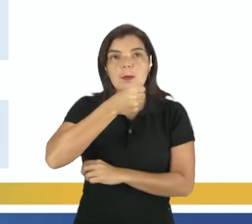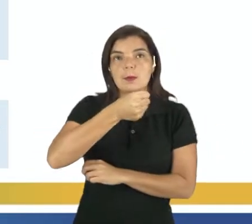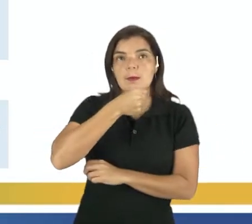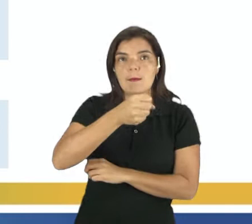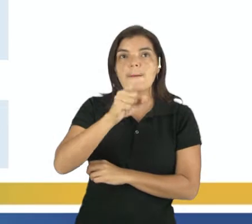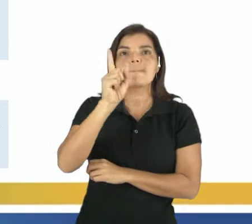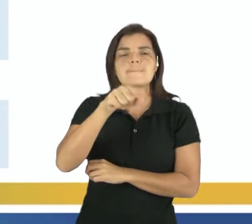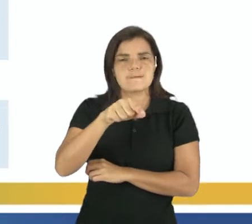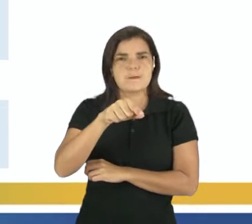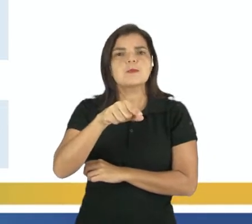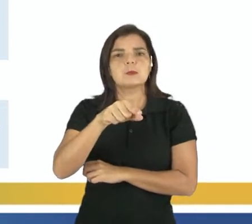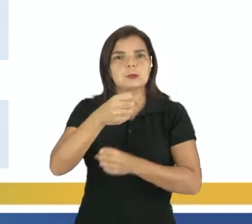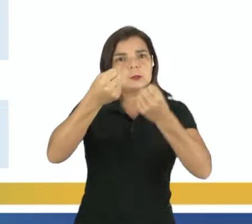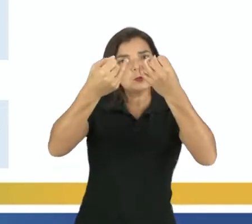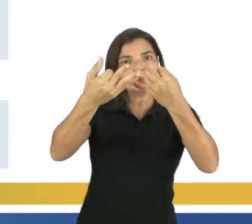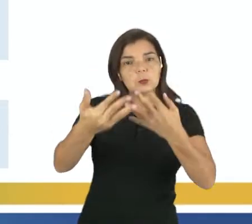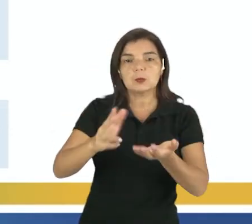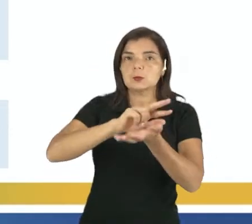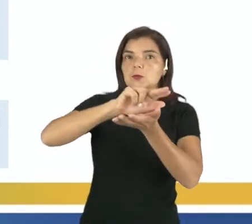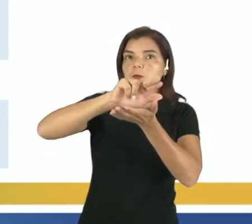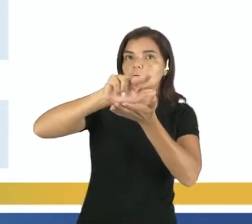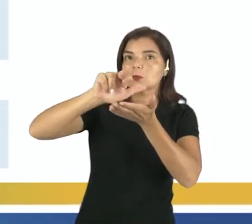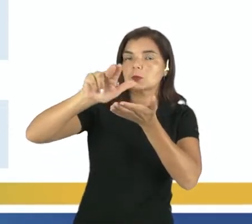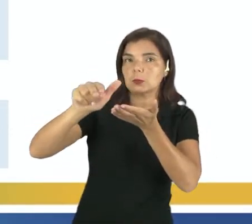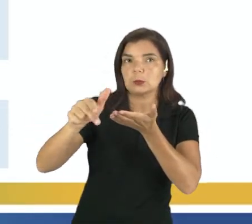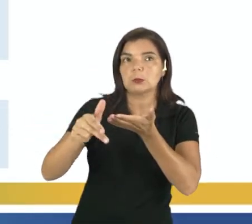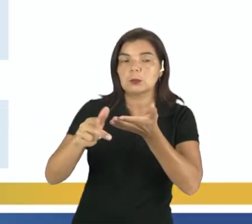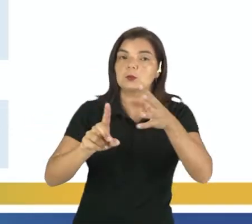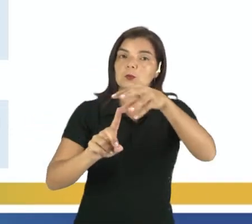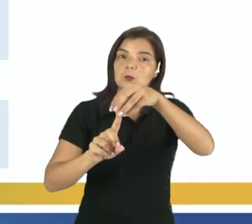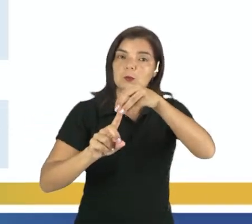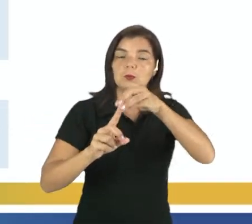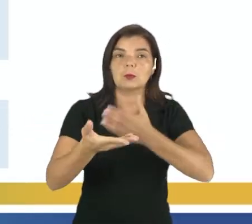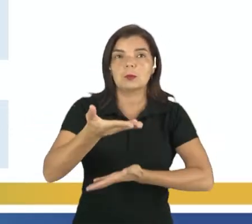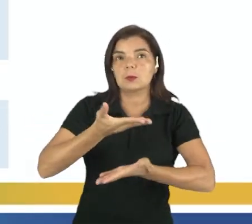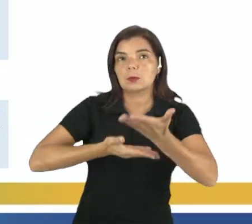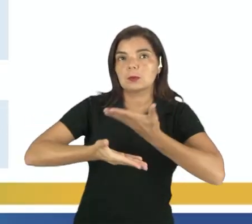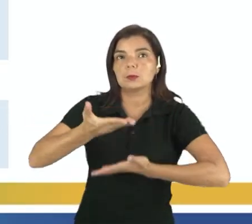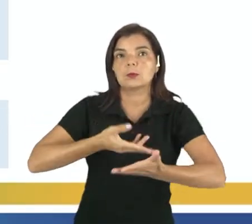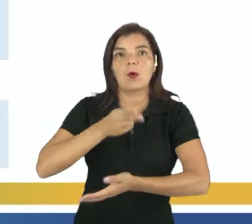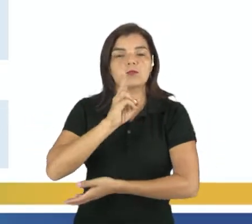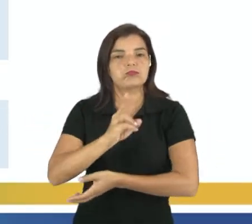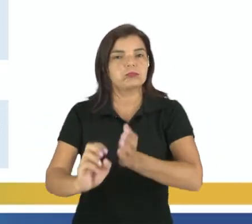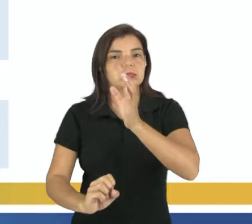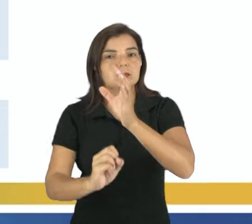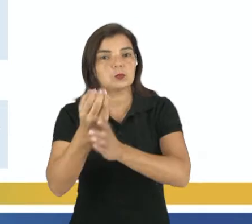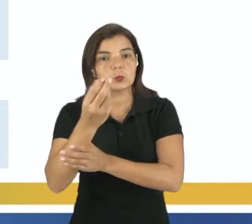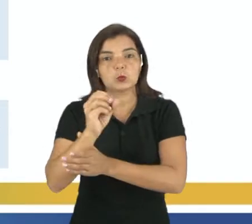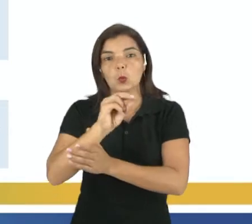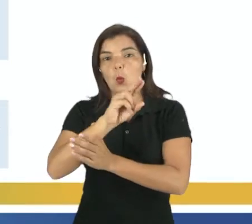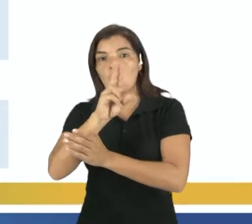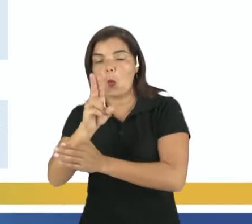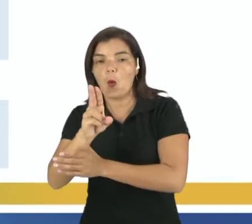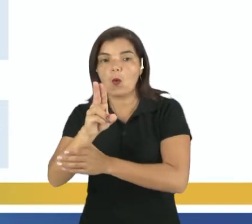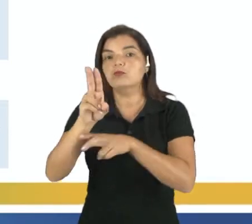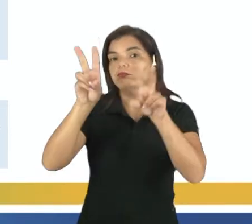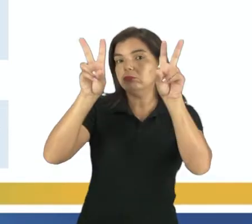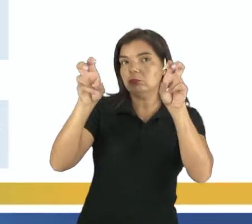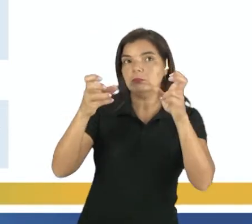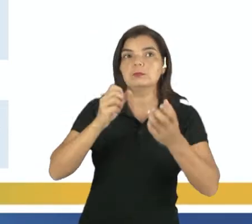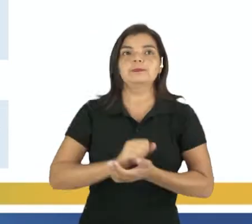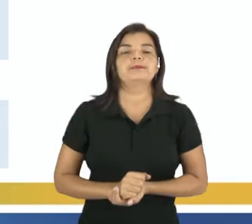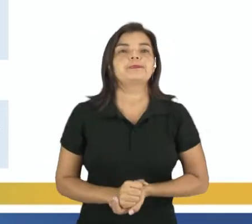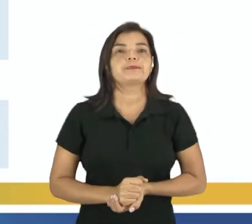de reportagens podem abordar diferentes perspectivas em relação ao mesmo acontecimento ou